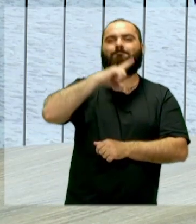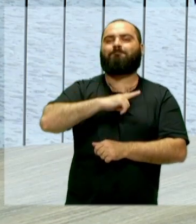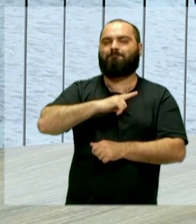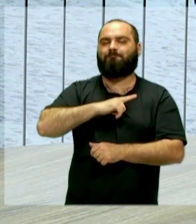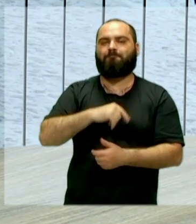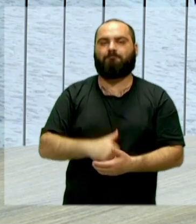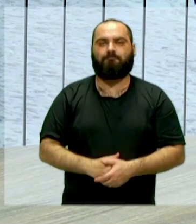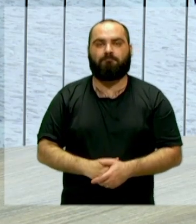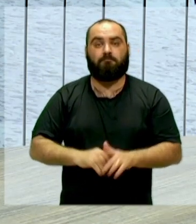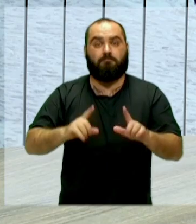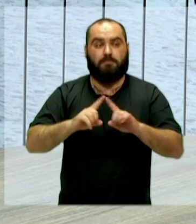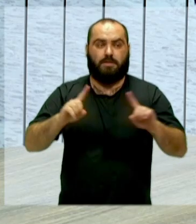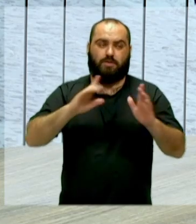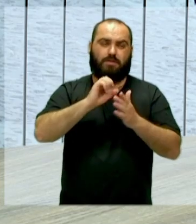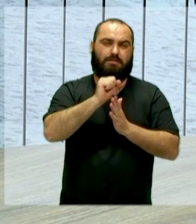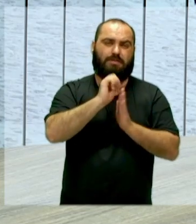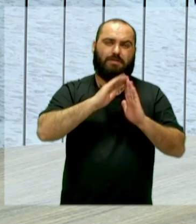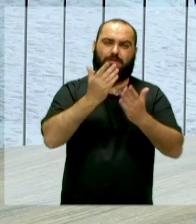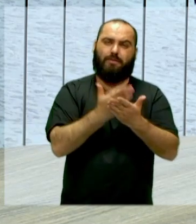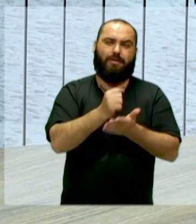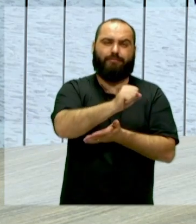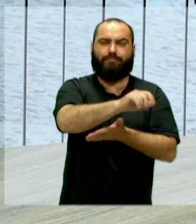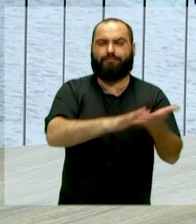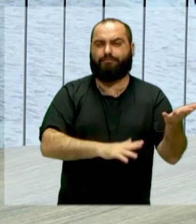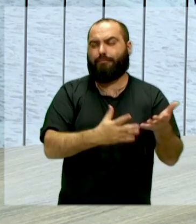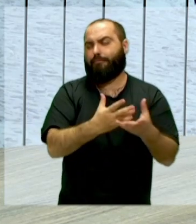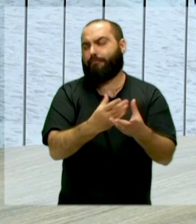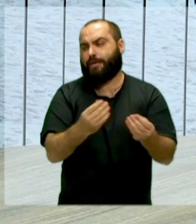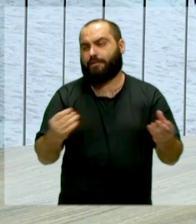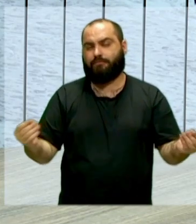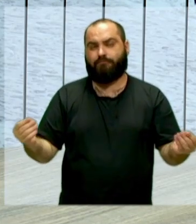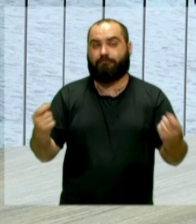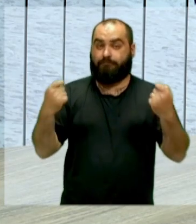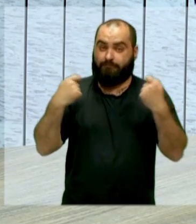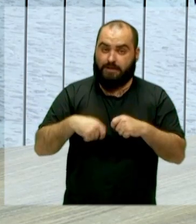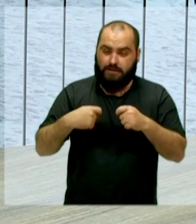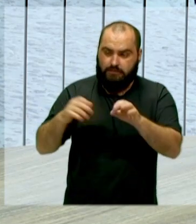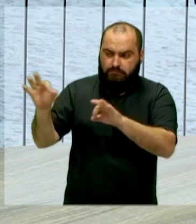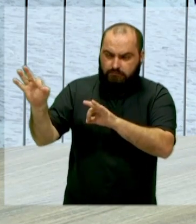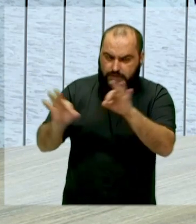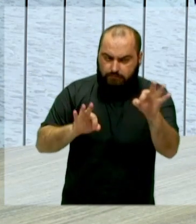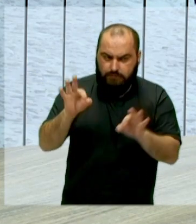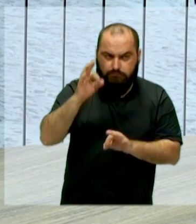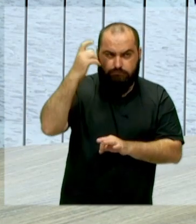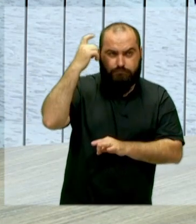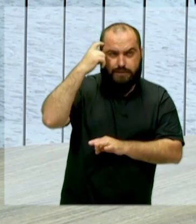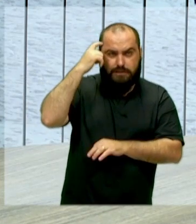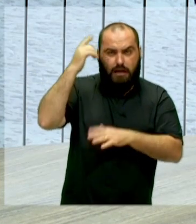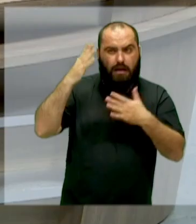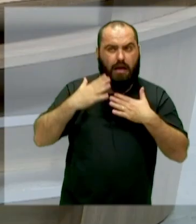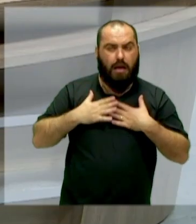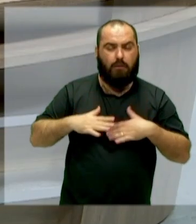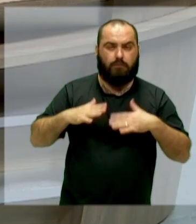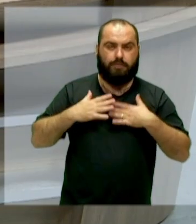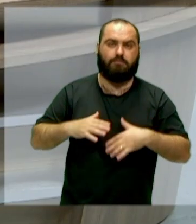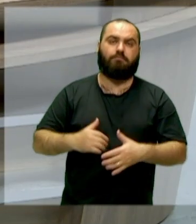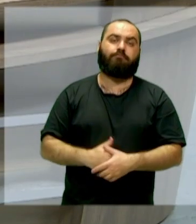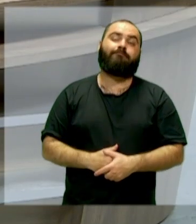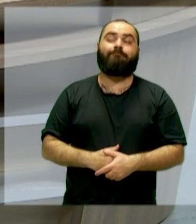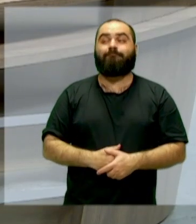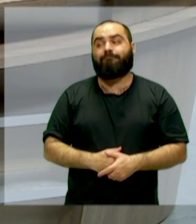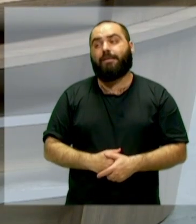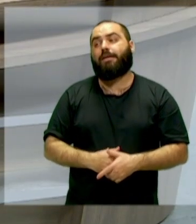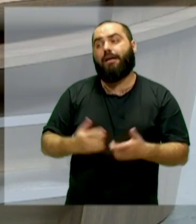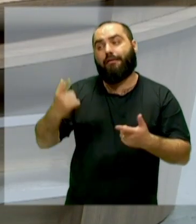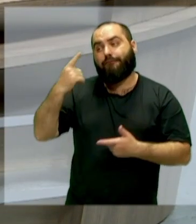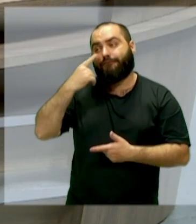muita atividade né então assim Precisa de planejamento tem que ser pensado com mais calma É é tem que ver também às vezes a localização